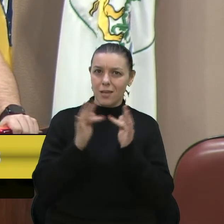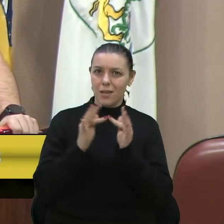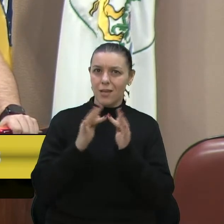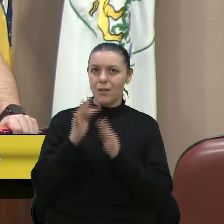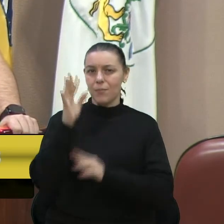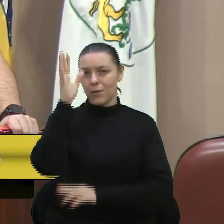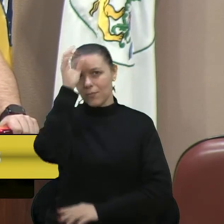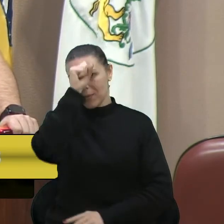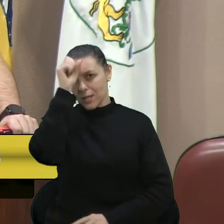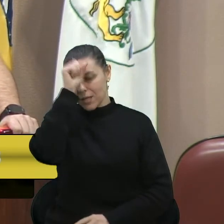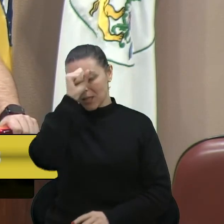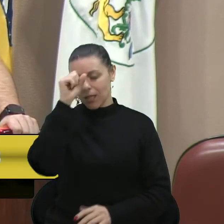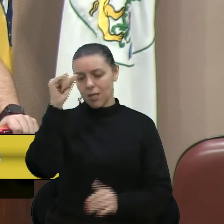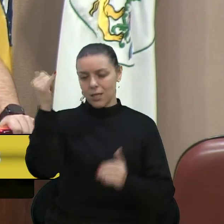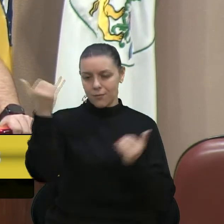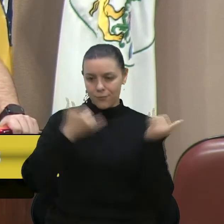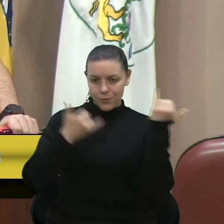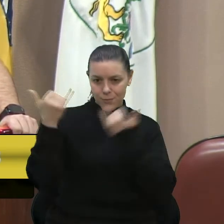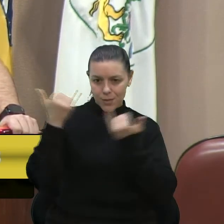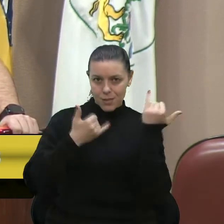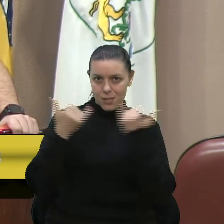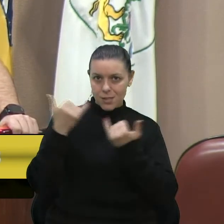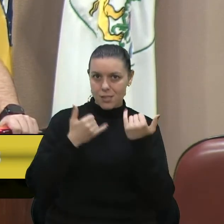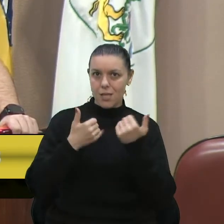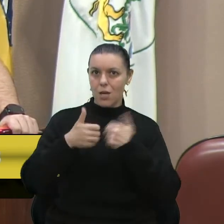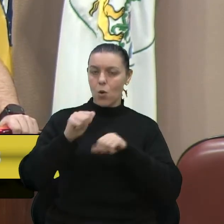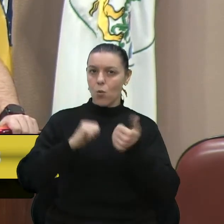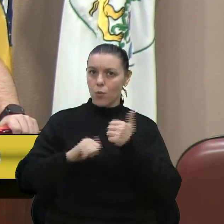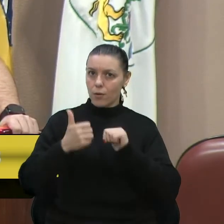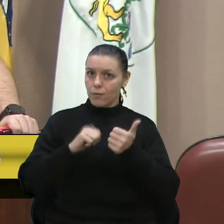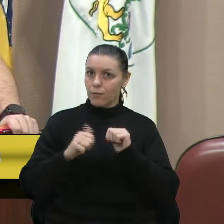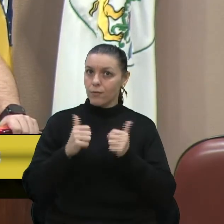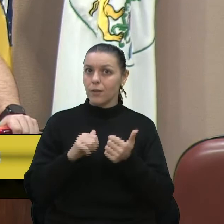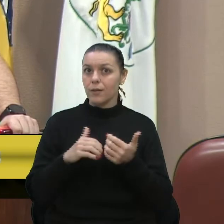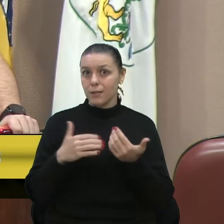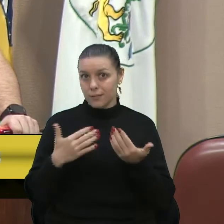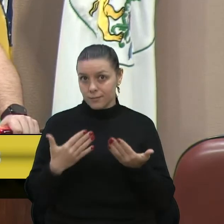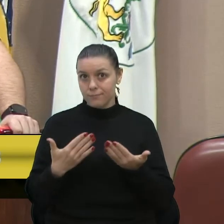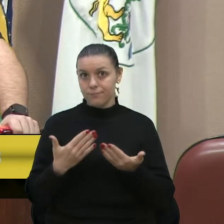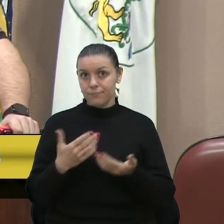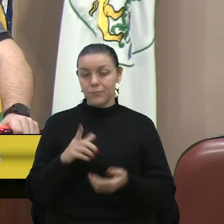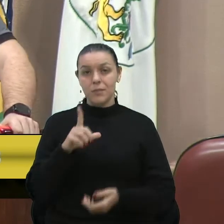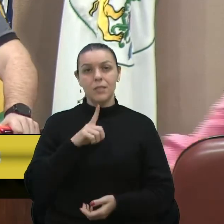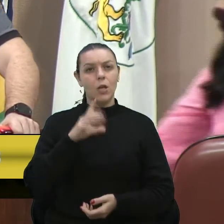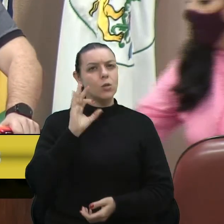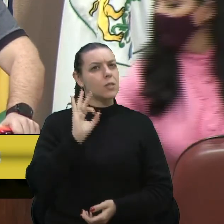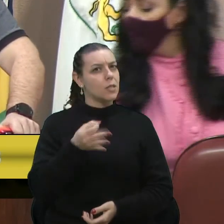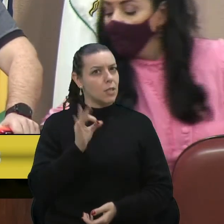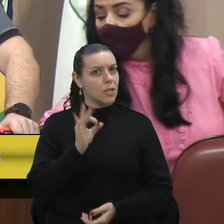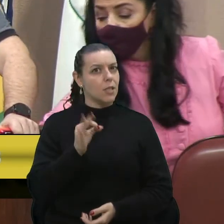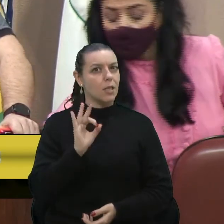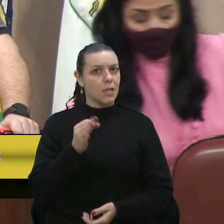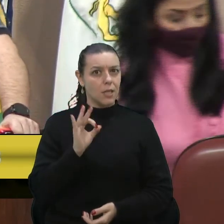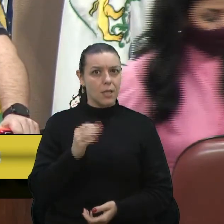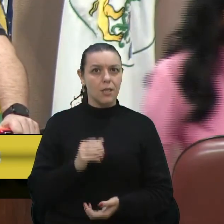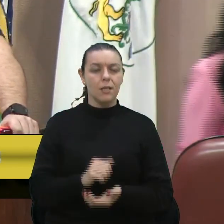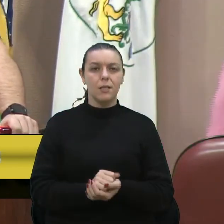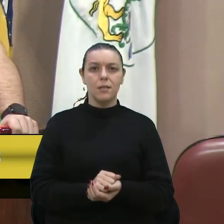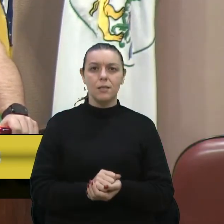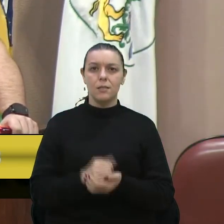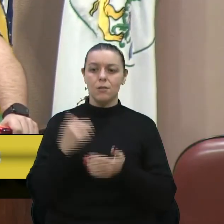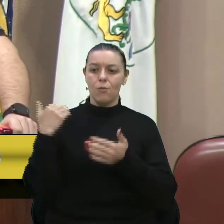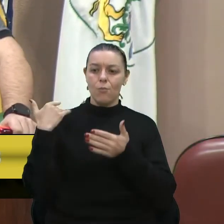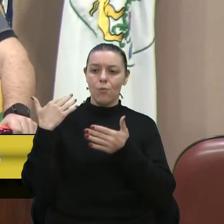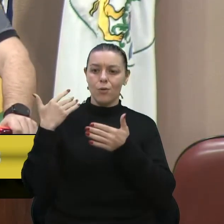aprender, para buscar informação, para se qualificar. Enfim, eu tenho certeza que o processo todo,